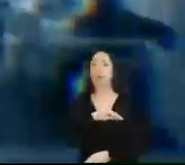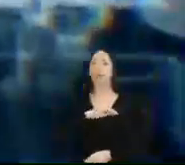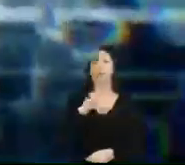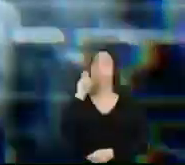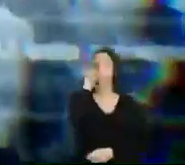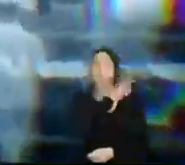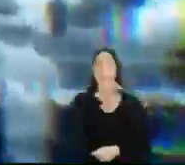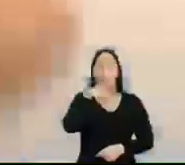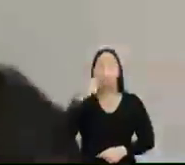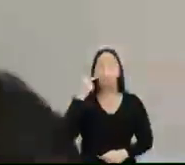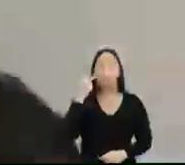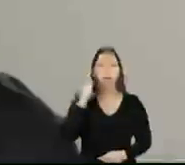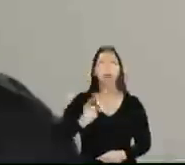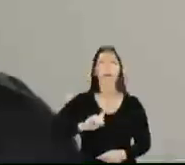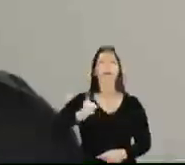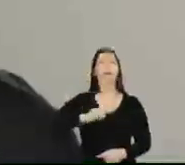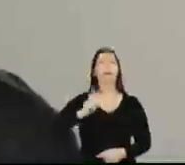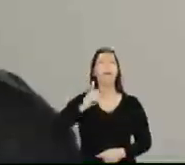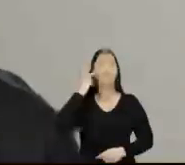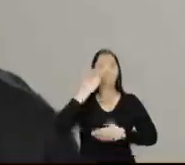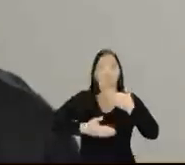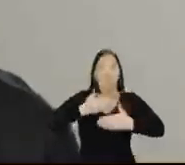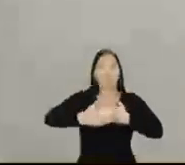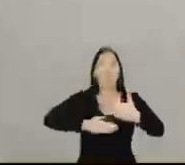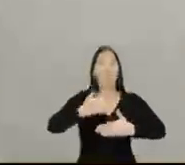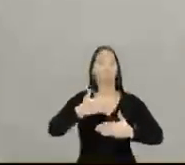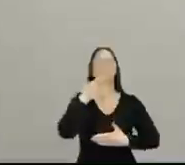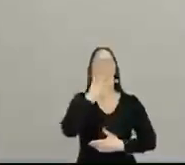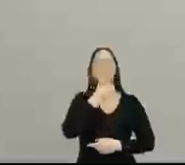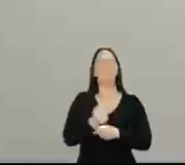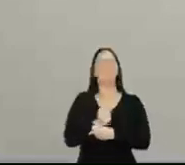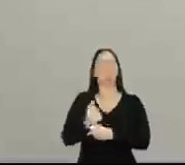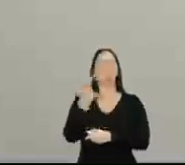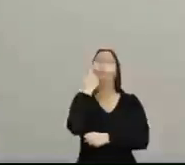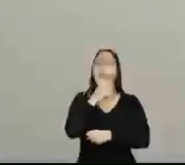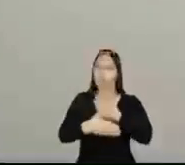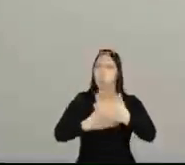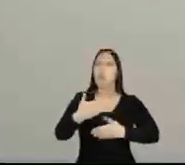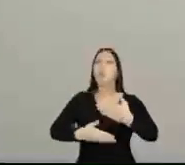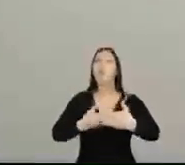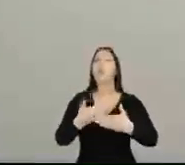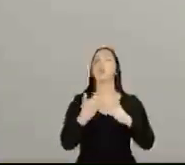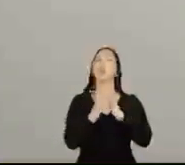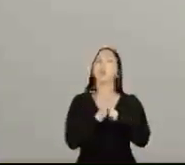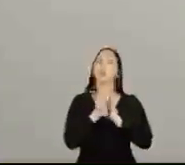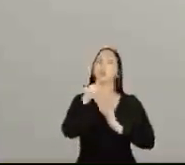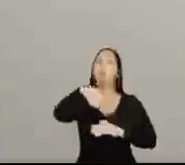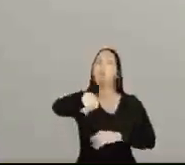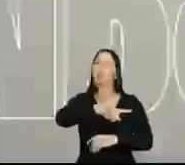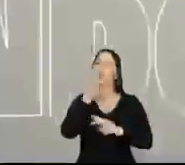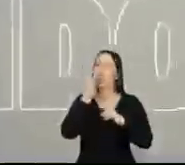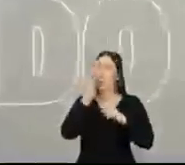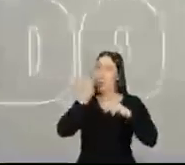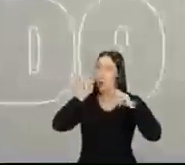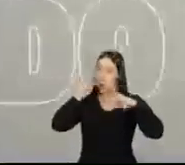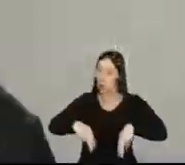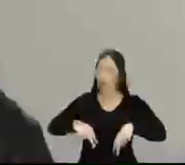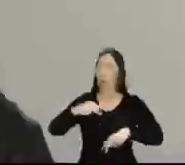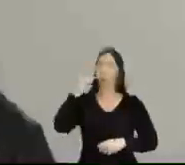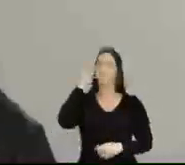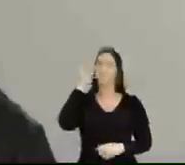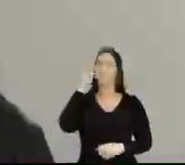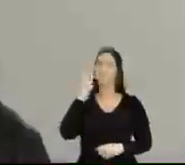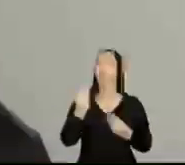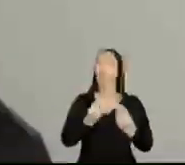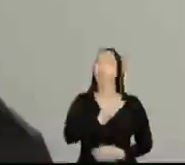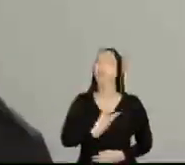de cuidar da sua saúde, de pagar salário dos seus funcionários. Isso aqui em São Paulo não aconteceu. A gente continua avançando nesses 20 anos.